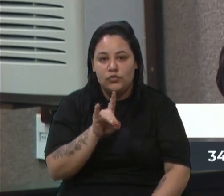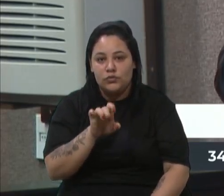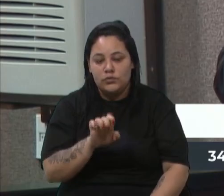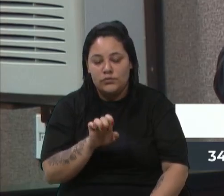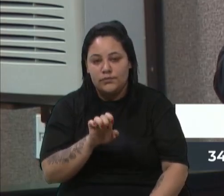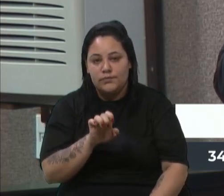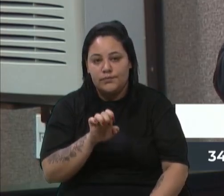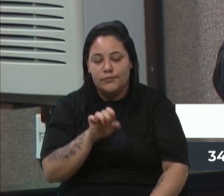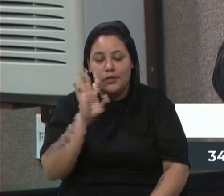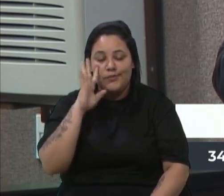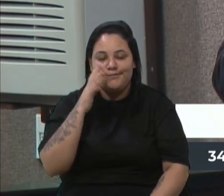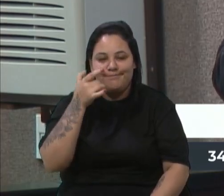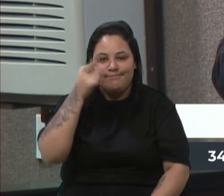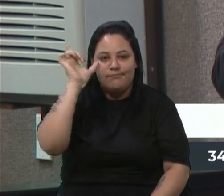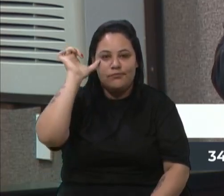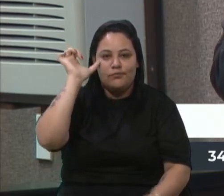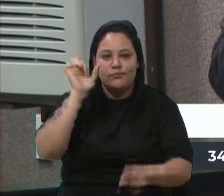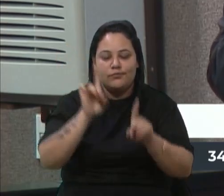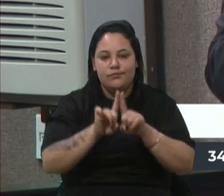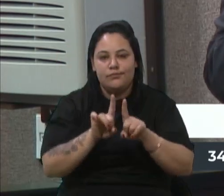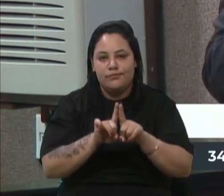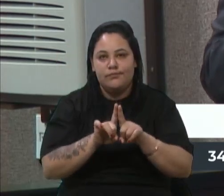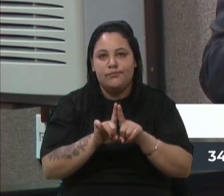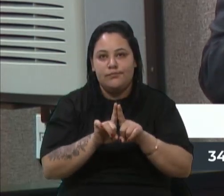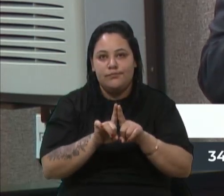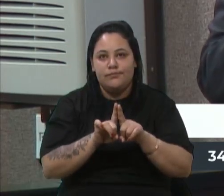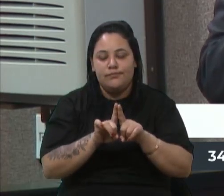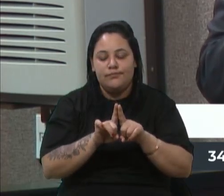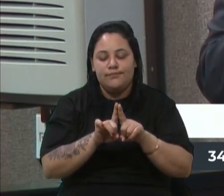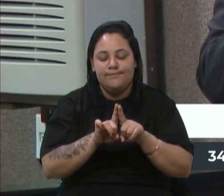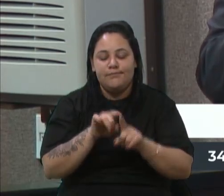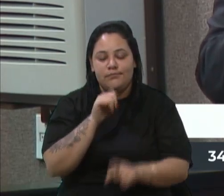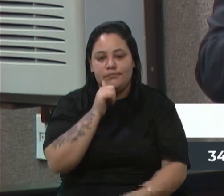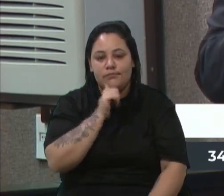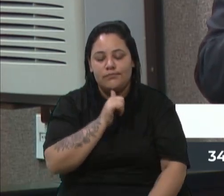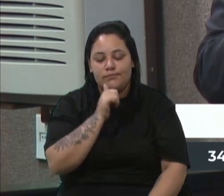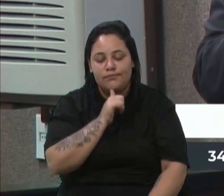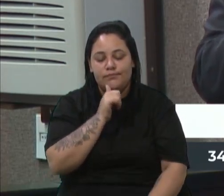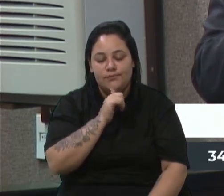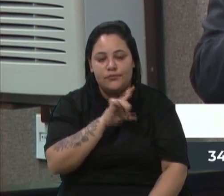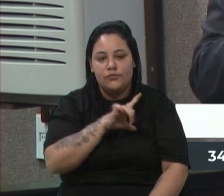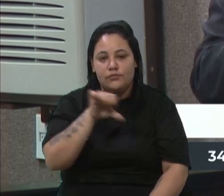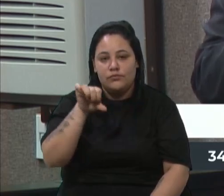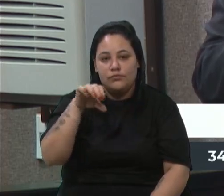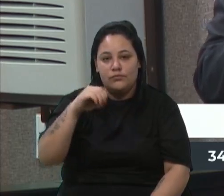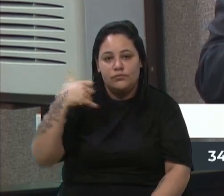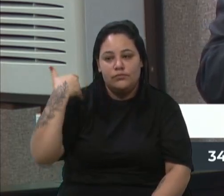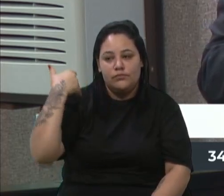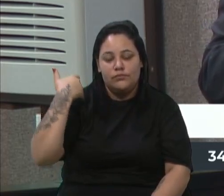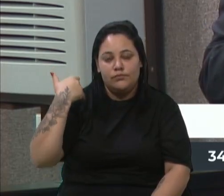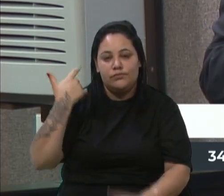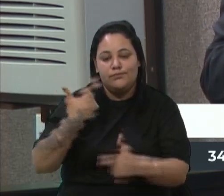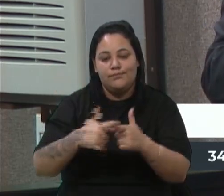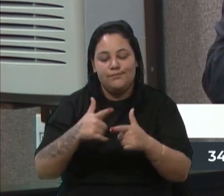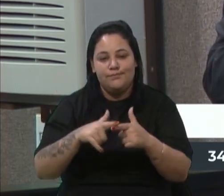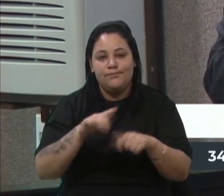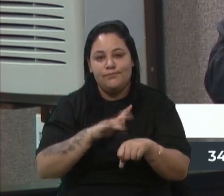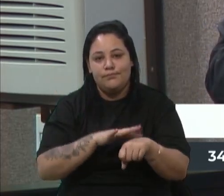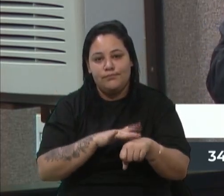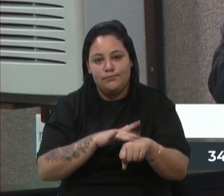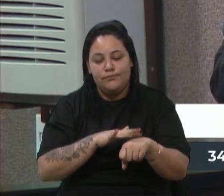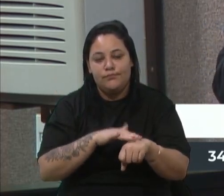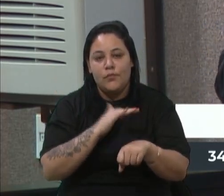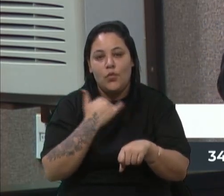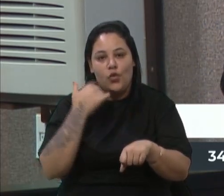ocorrido ontem ela que estava com 90 anos de idade estava passando por problemas de saúde e veio